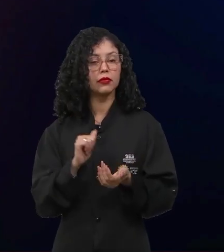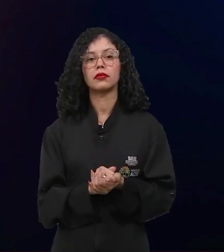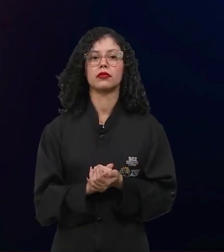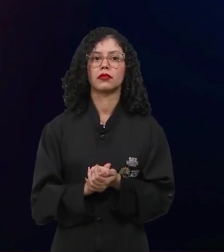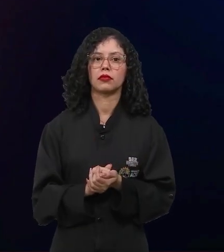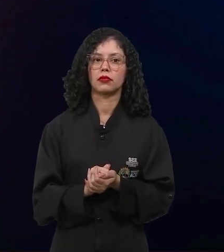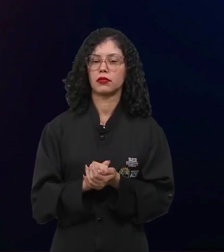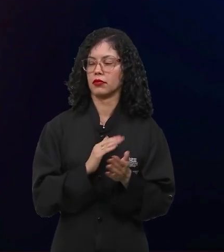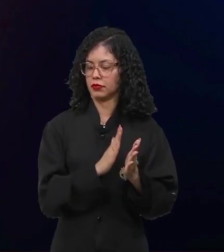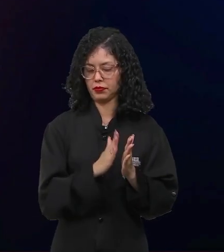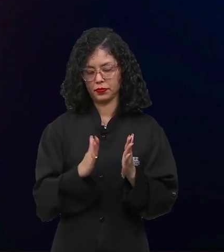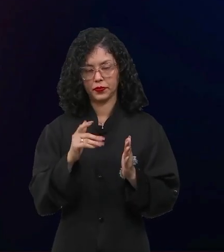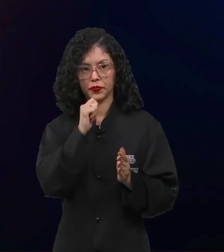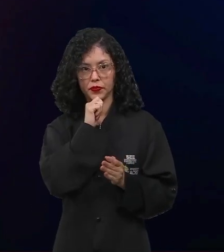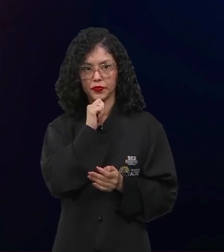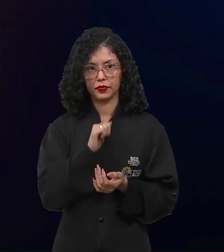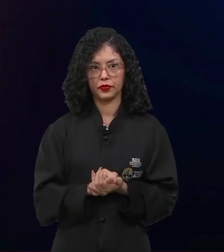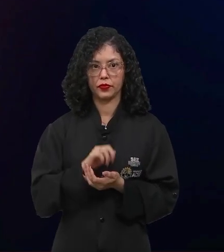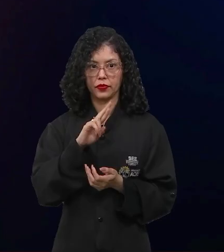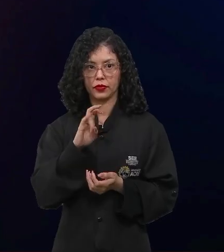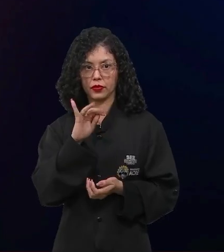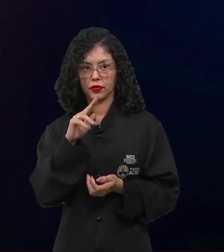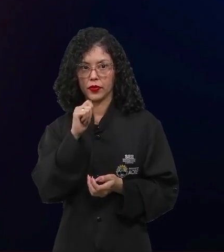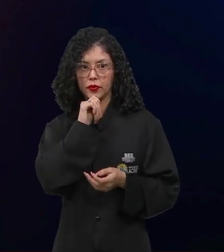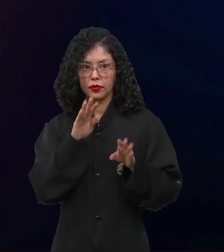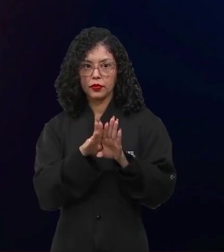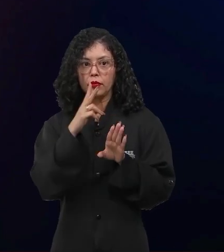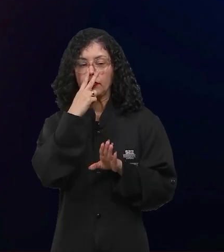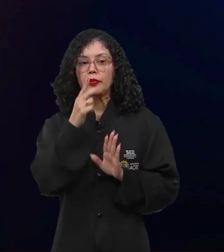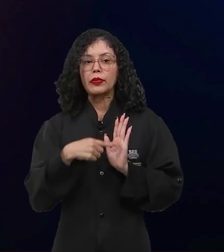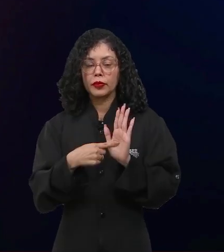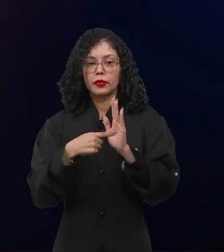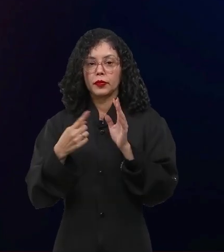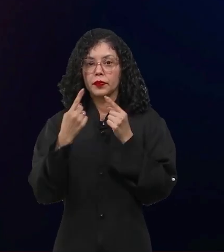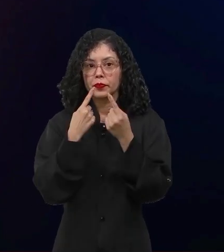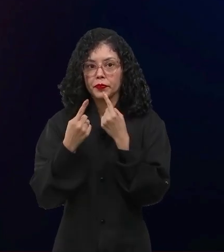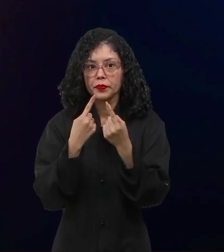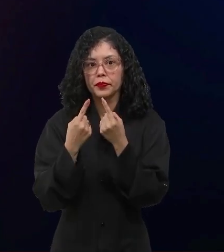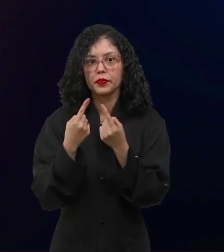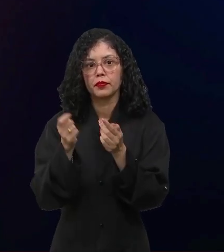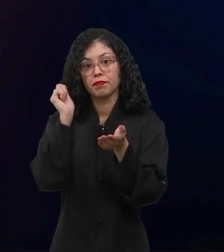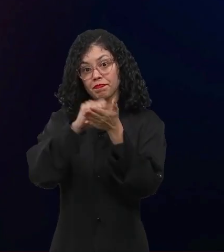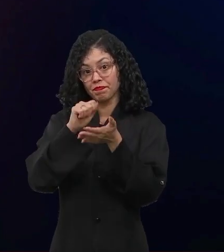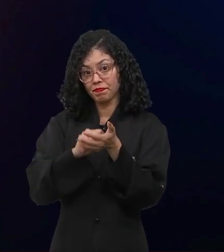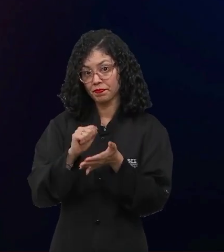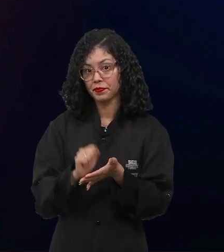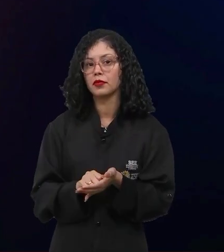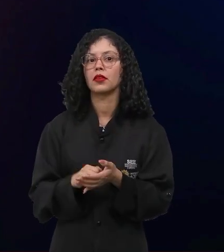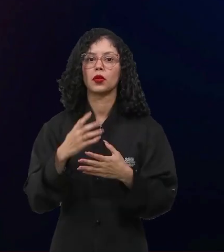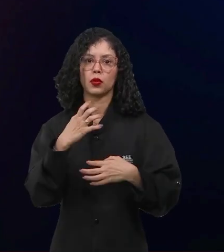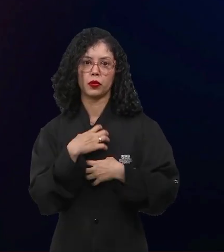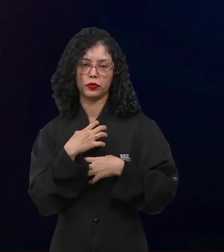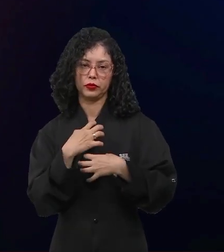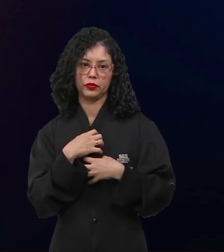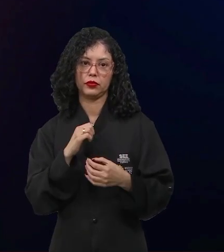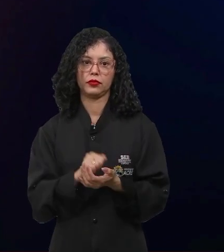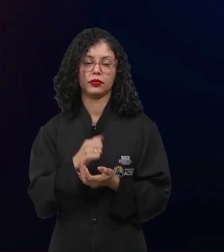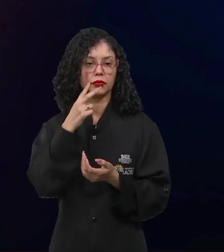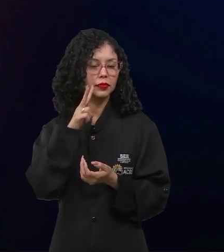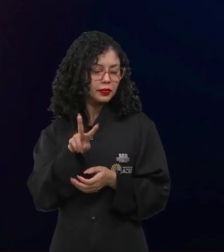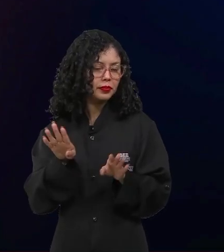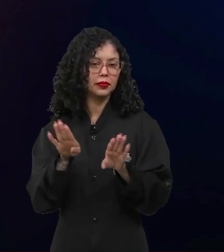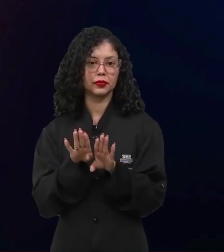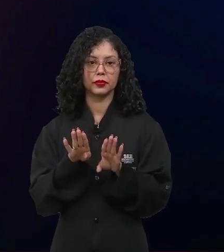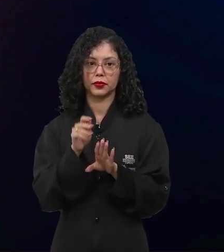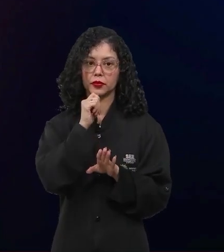Então, ele serve, esse recitativo, para apresentar diálogos, descrever o momento, eventos